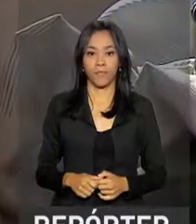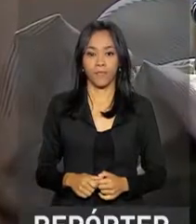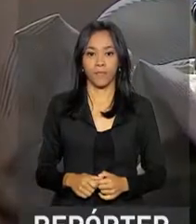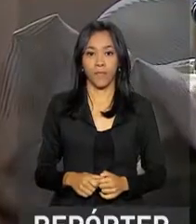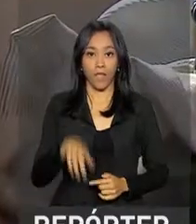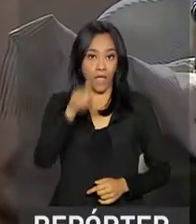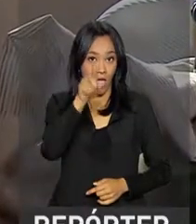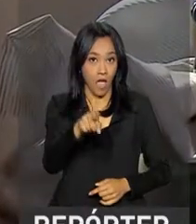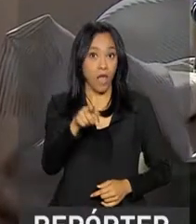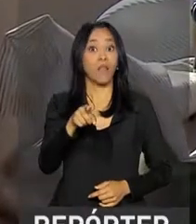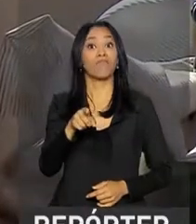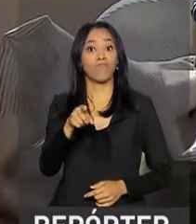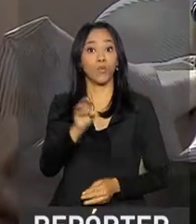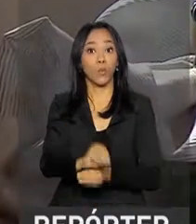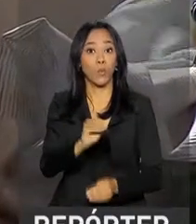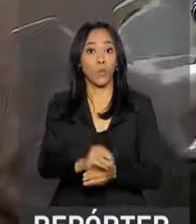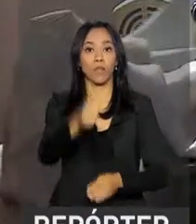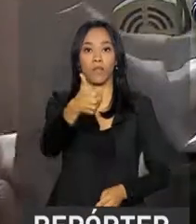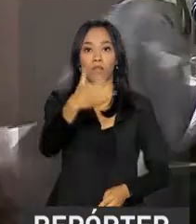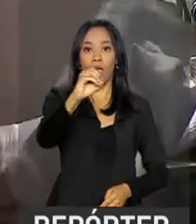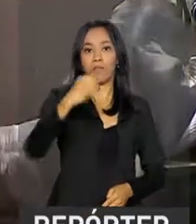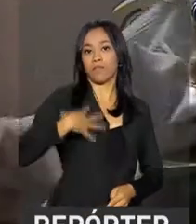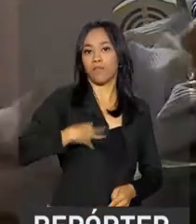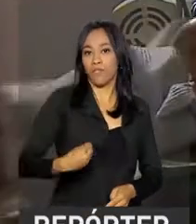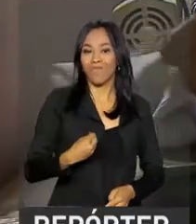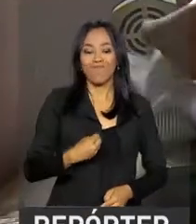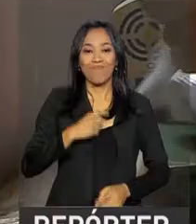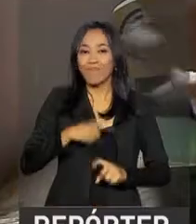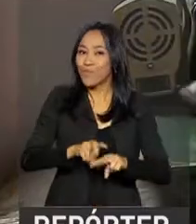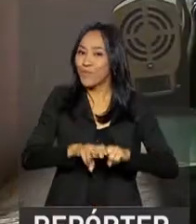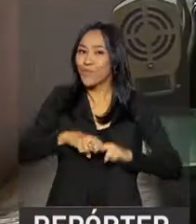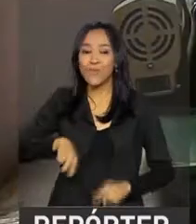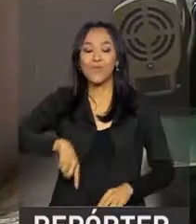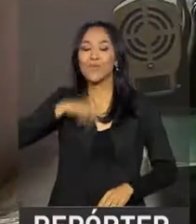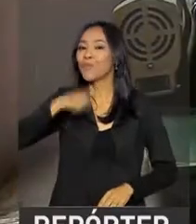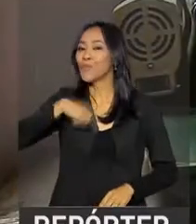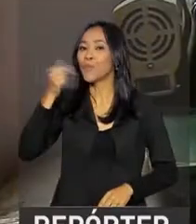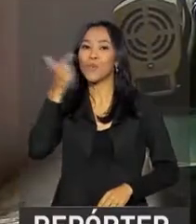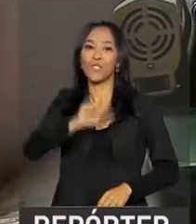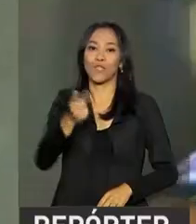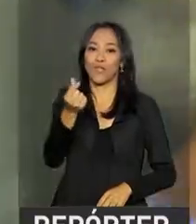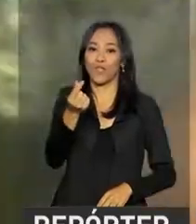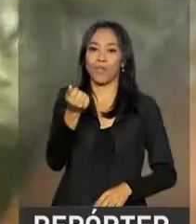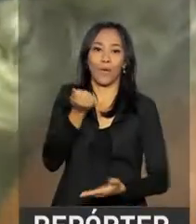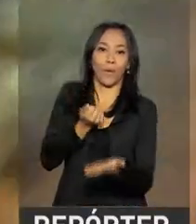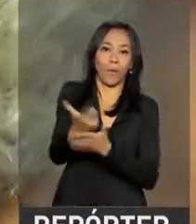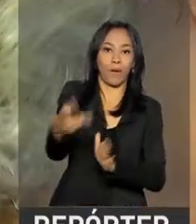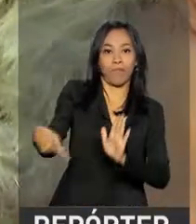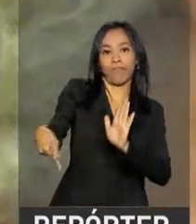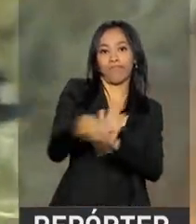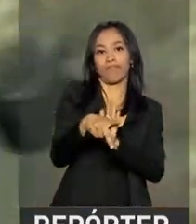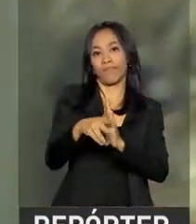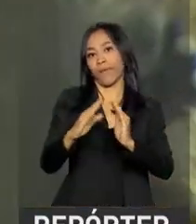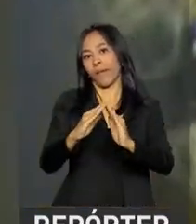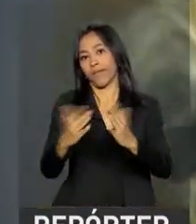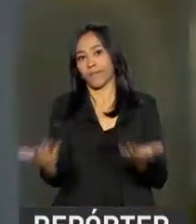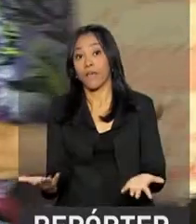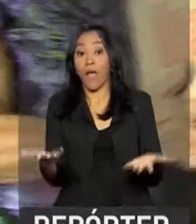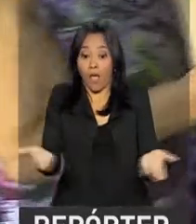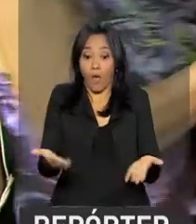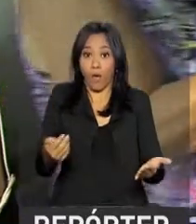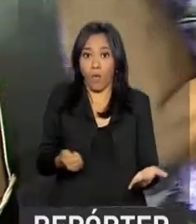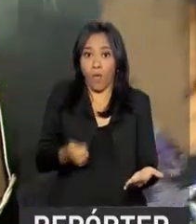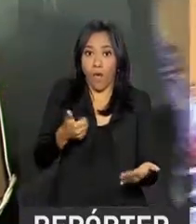ela criou os 10 filhos, por isso nunca conseguiu dinheiro suficiente para comprar uma casa. Mas agora, prestes a